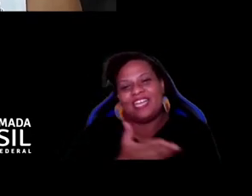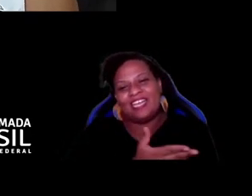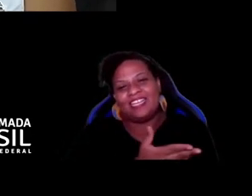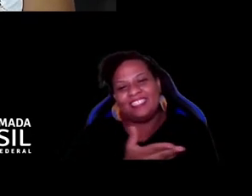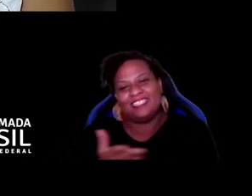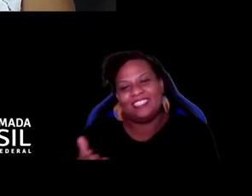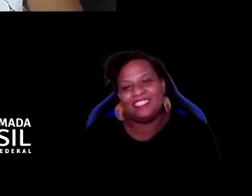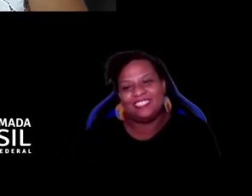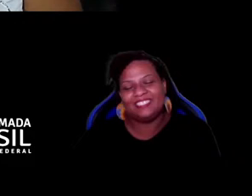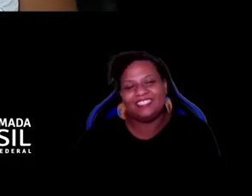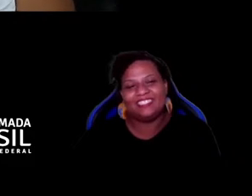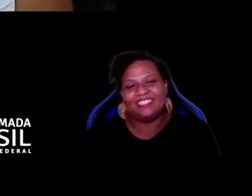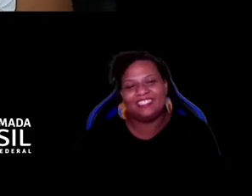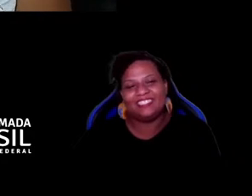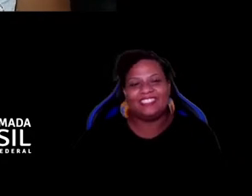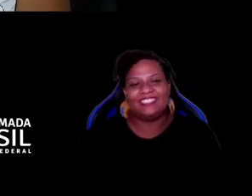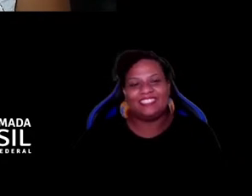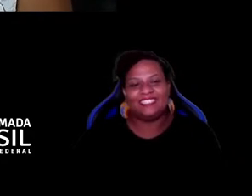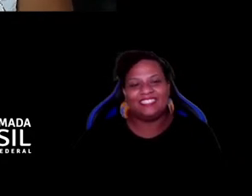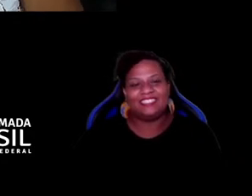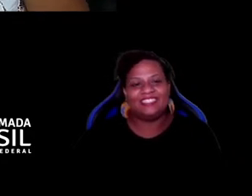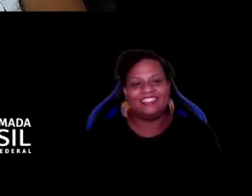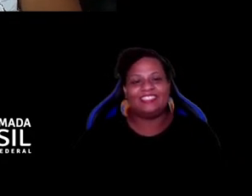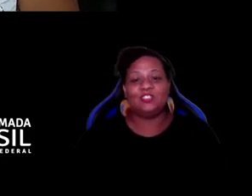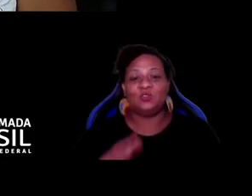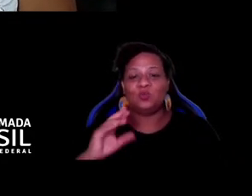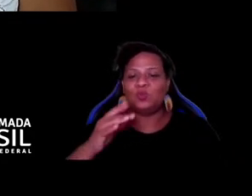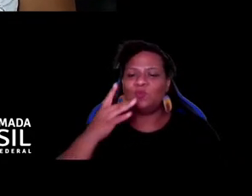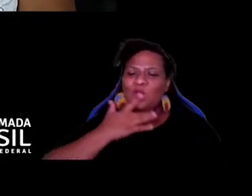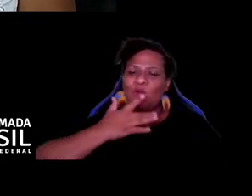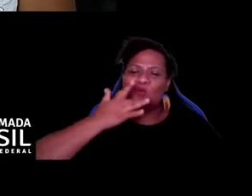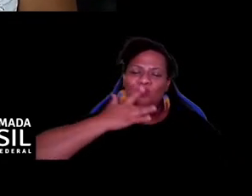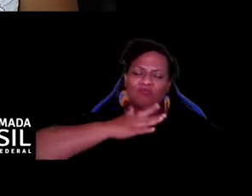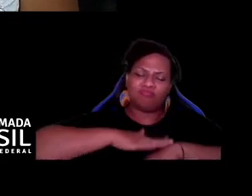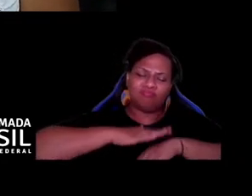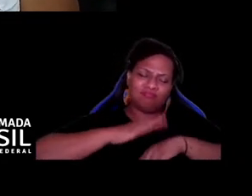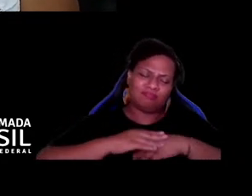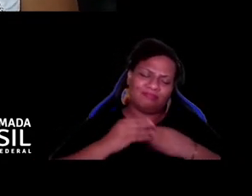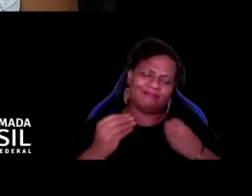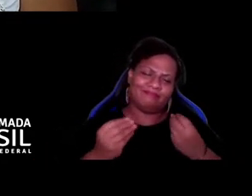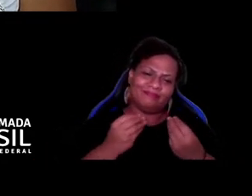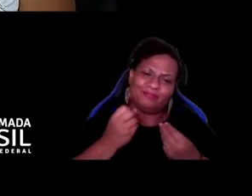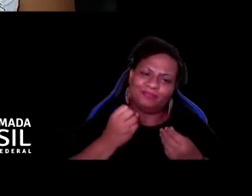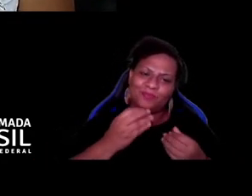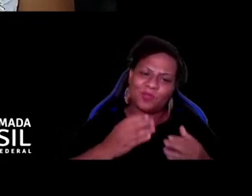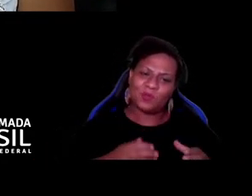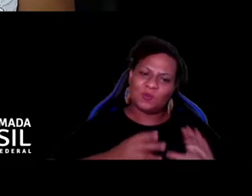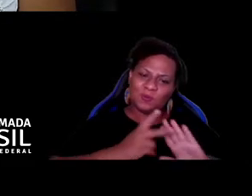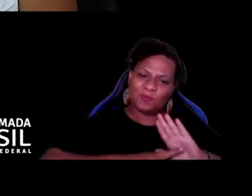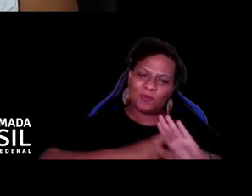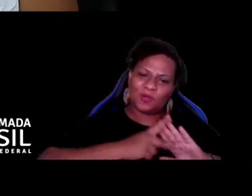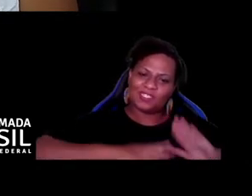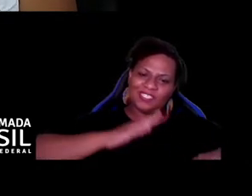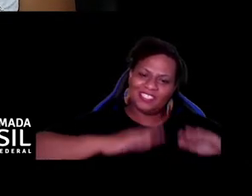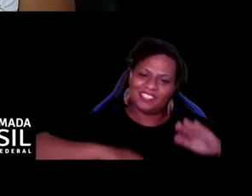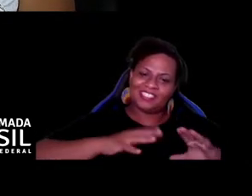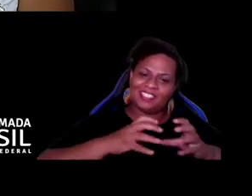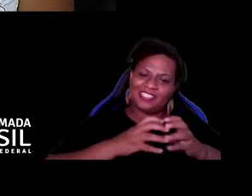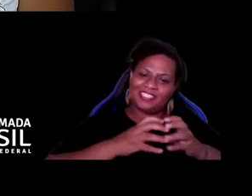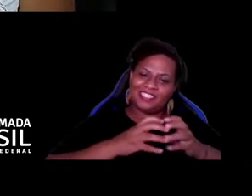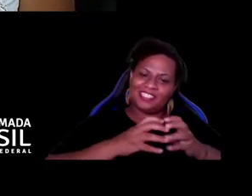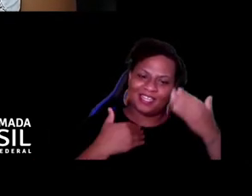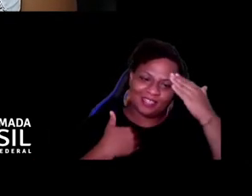todos. Que momento gostoso. Tamboreira percussiva, gratidão a toda a